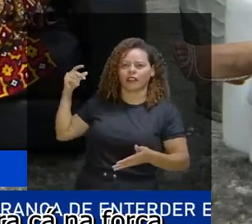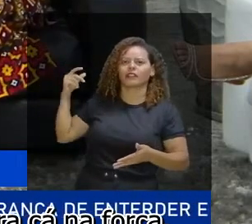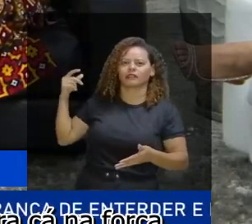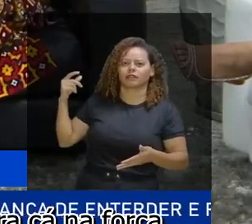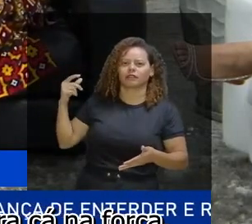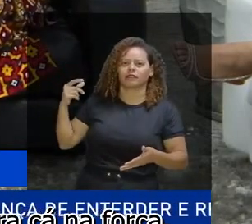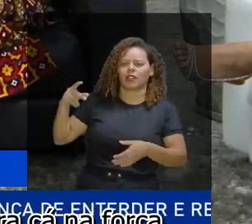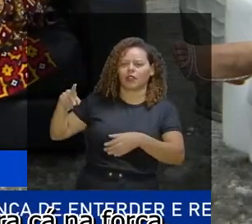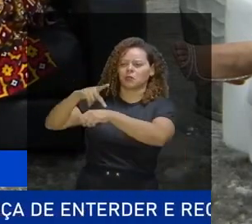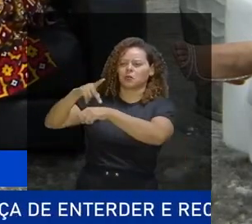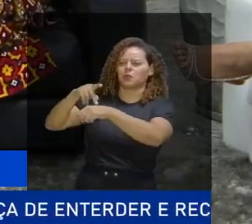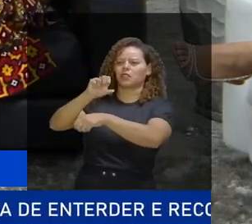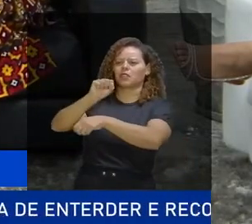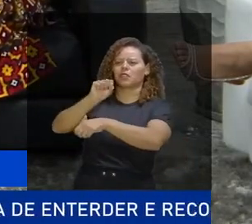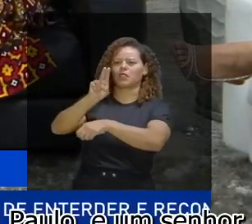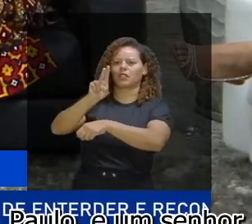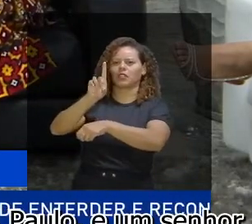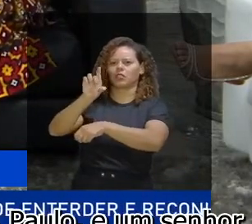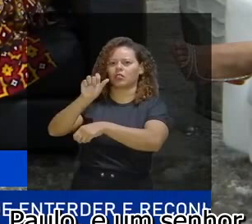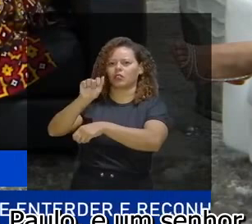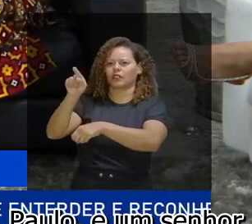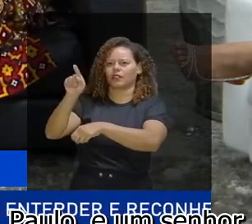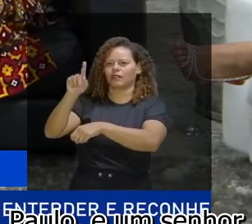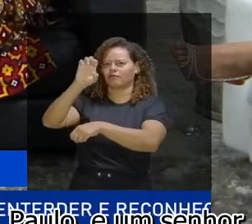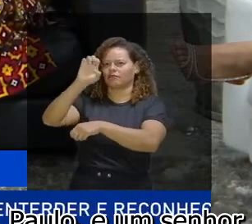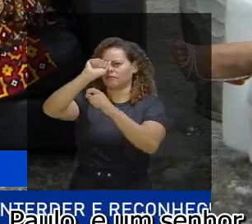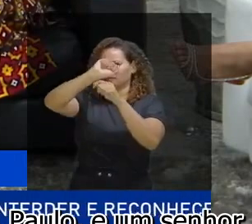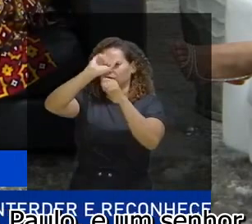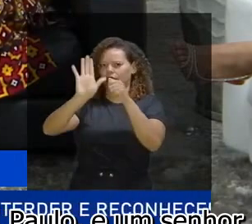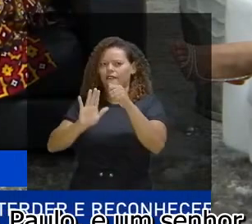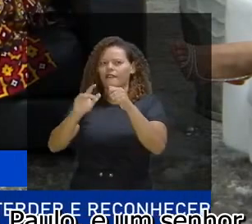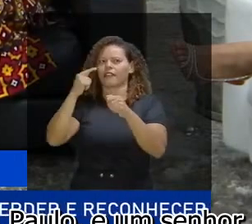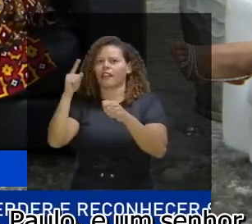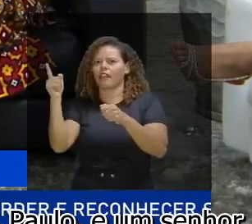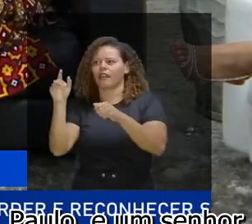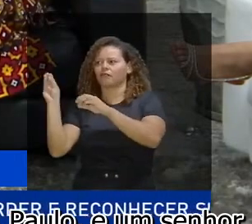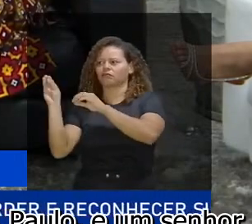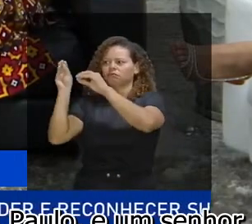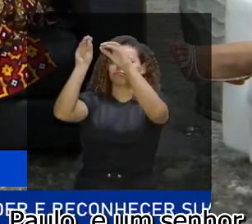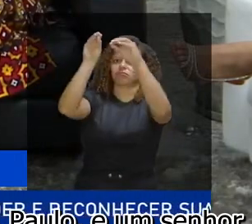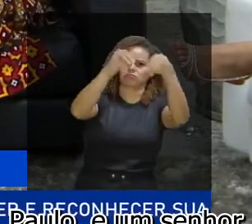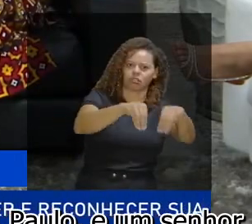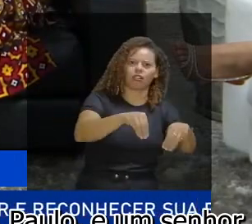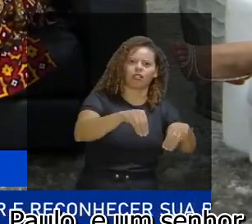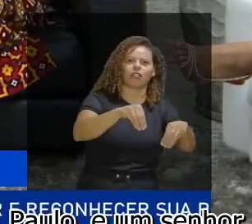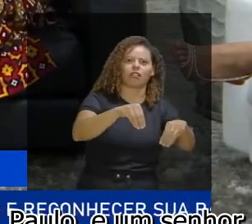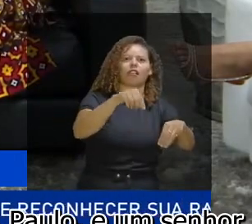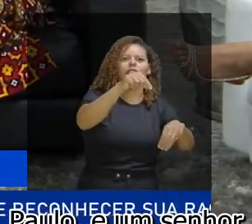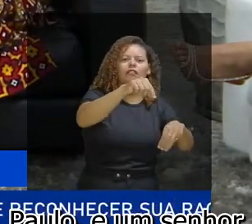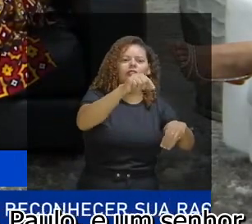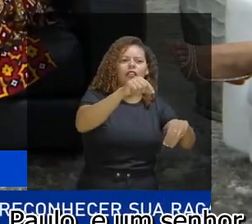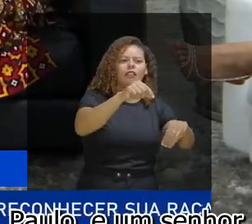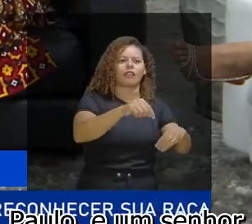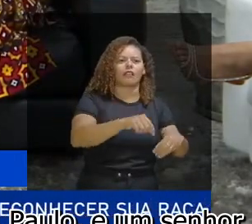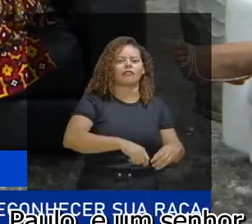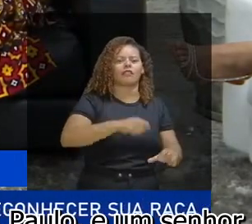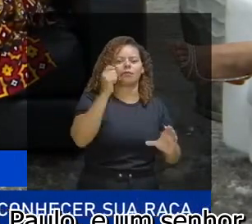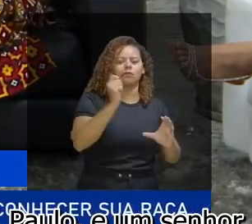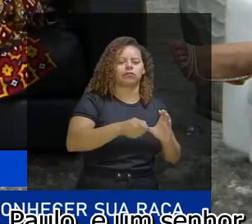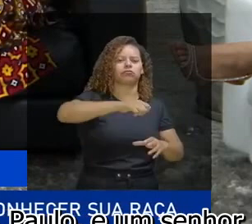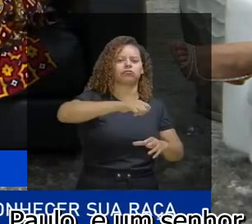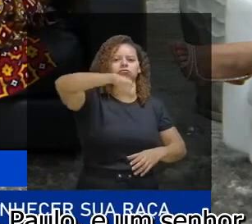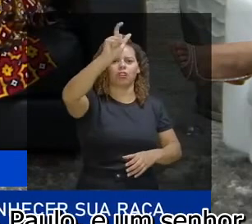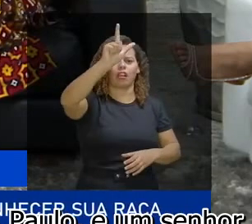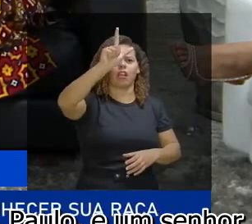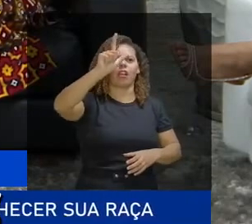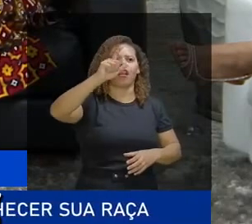para cá na força. Chegava num mercado, numa venda, num leilão de escravos, Paulo, e